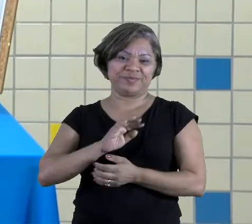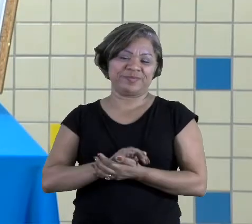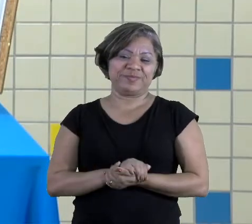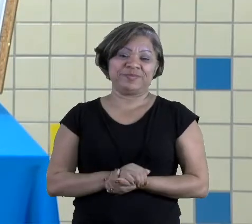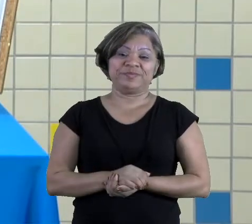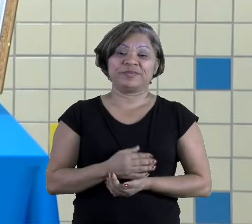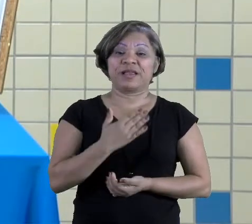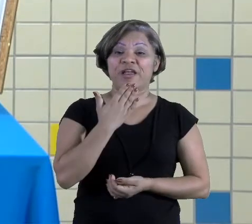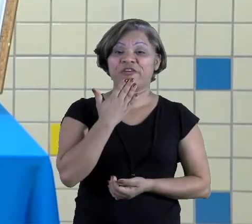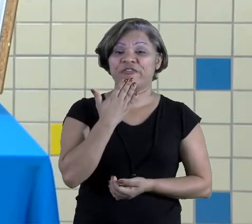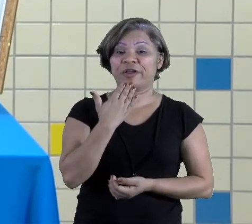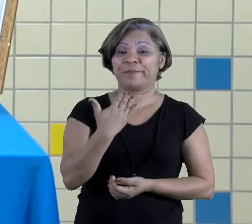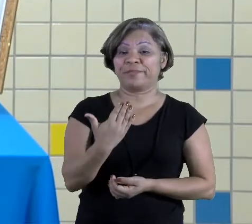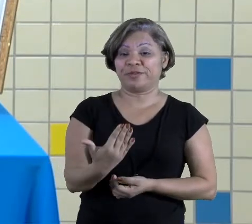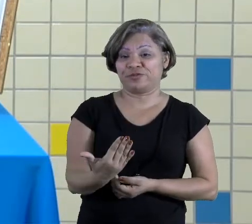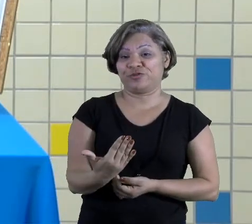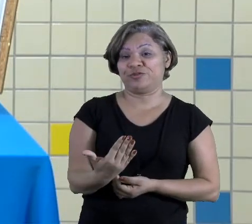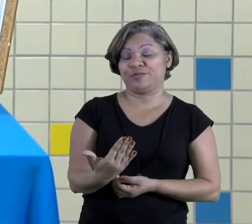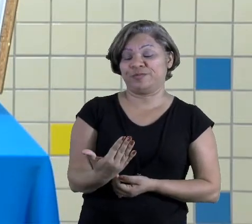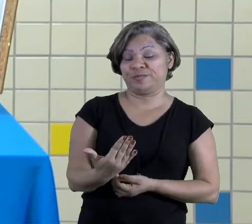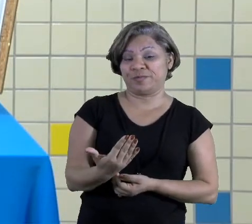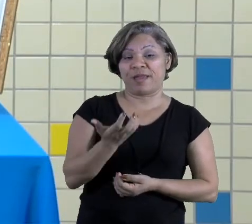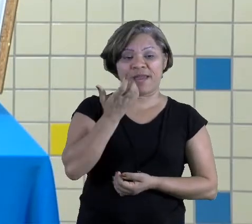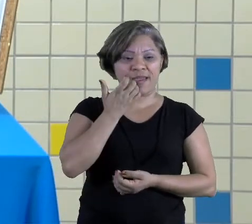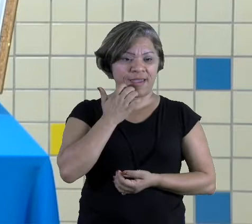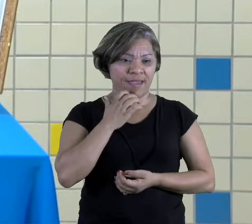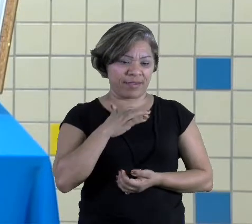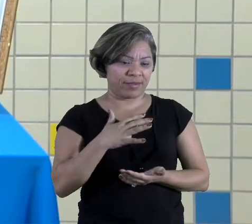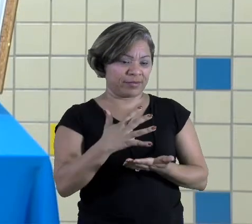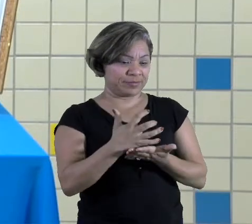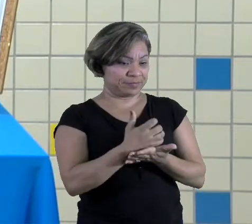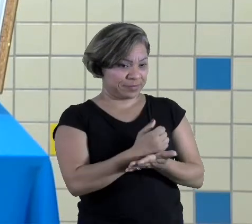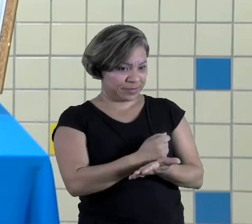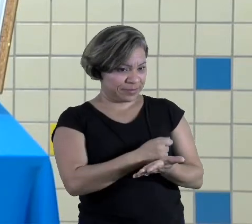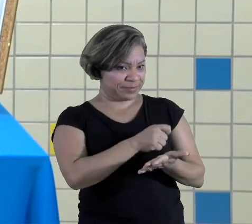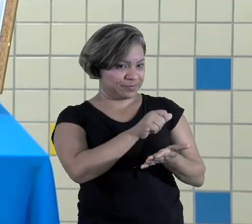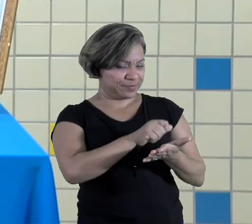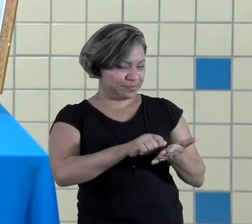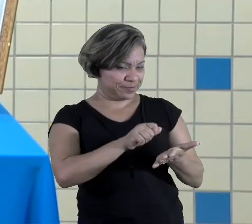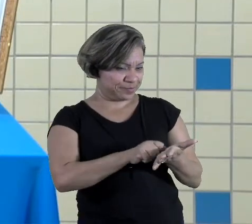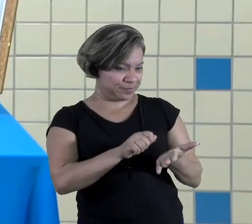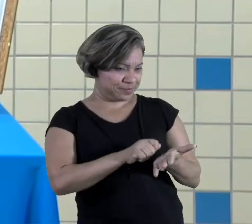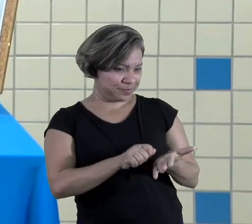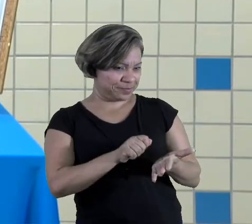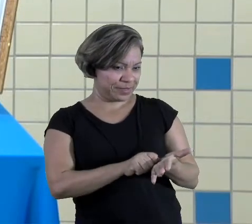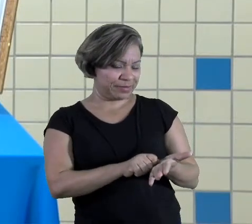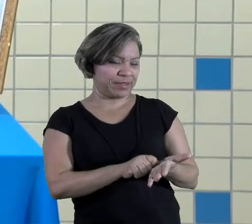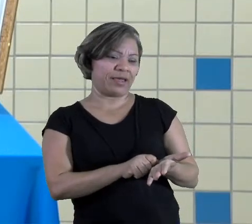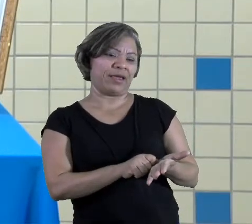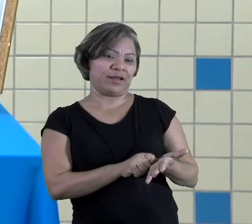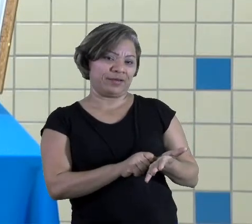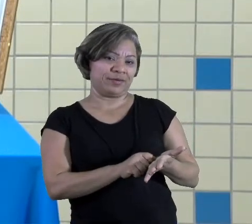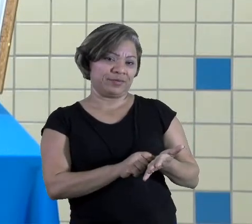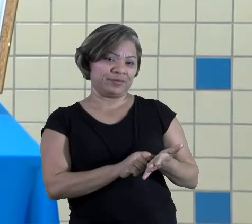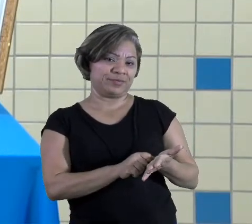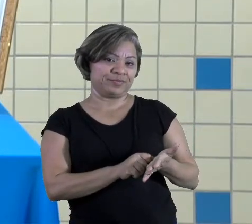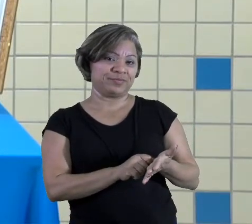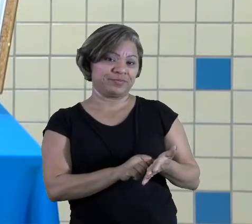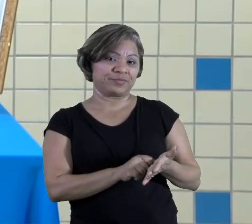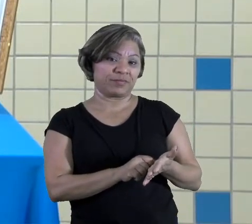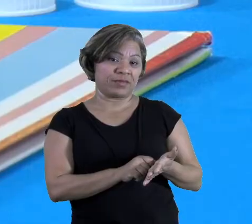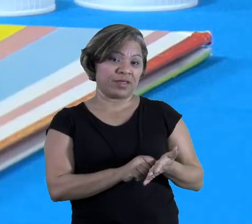pedir para que a criança pegue o caderno e registre lá na folha do caderno